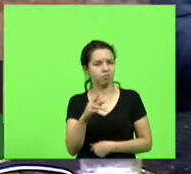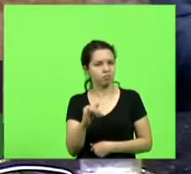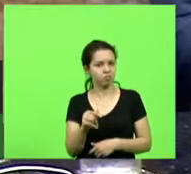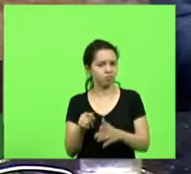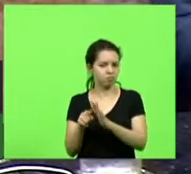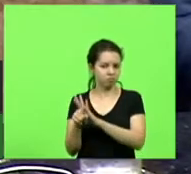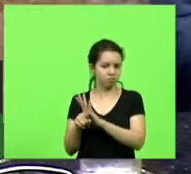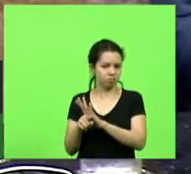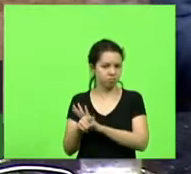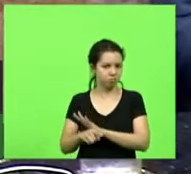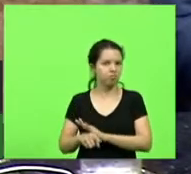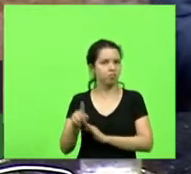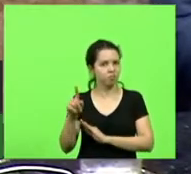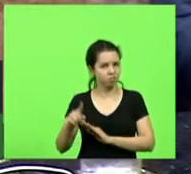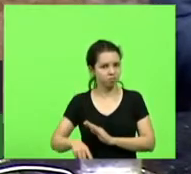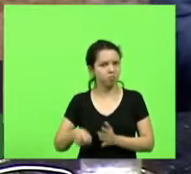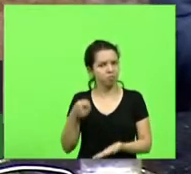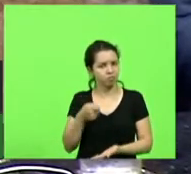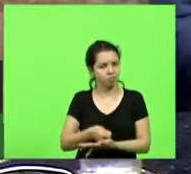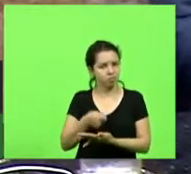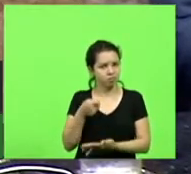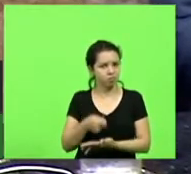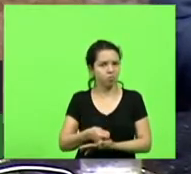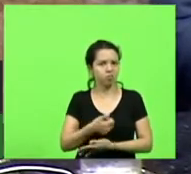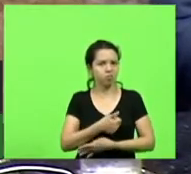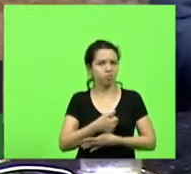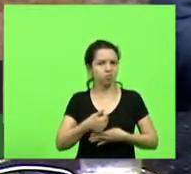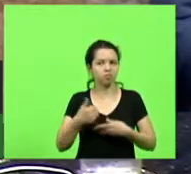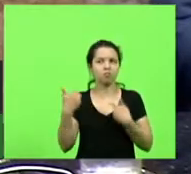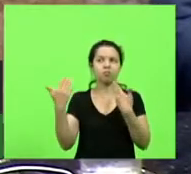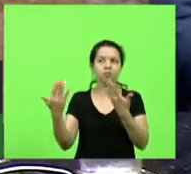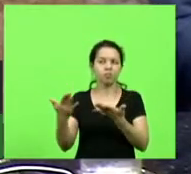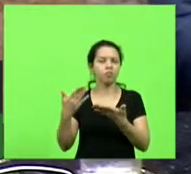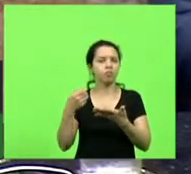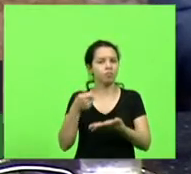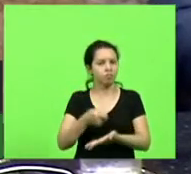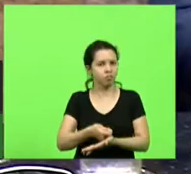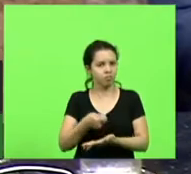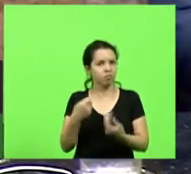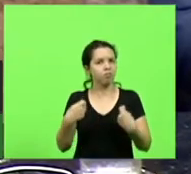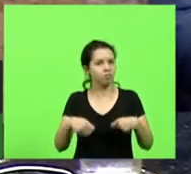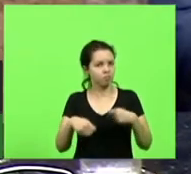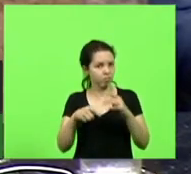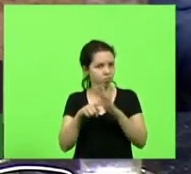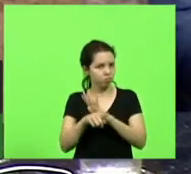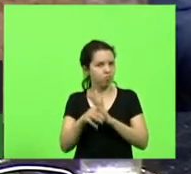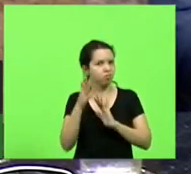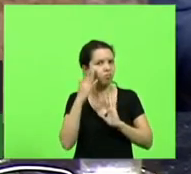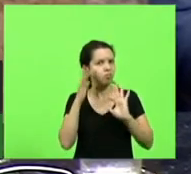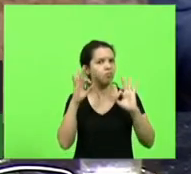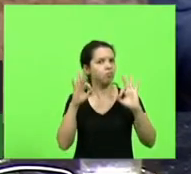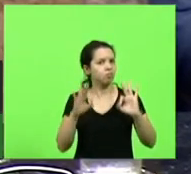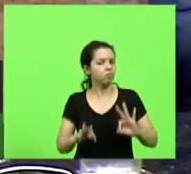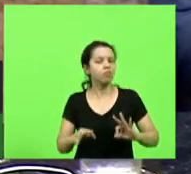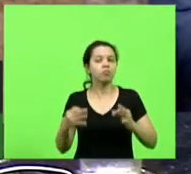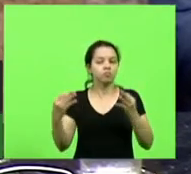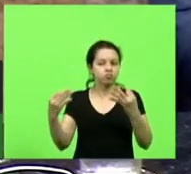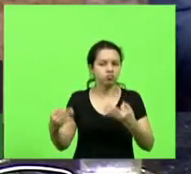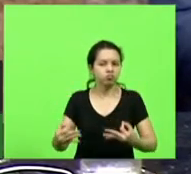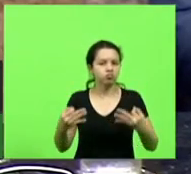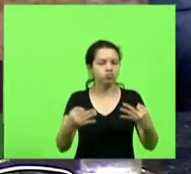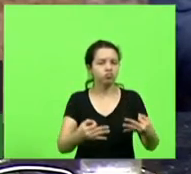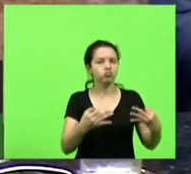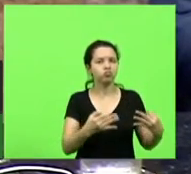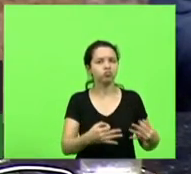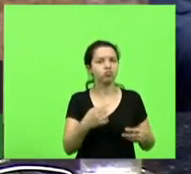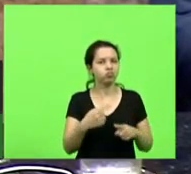as pessoas lá fora, de cobrar e ter certeza. E ter certeza de que está tudo certo, que ou que a pessoa,